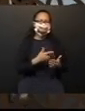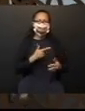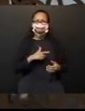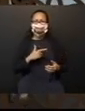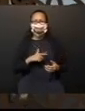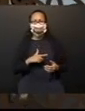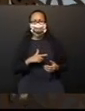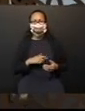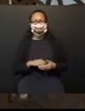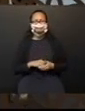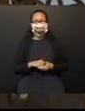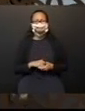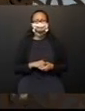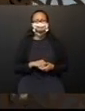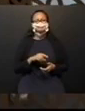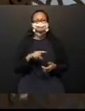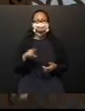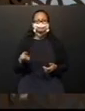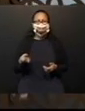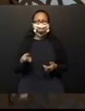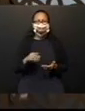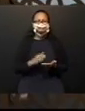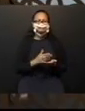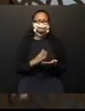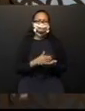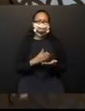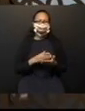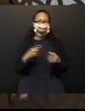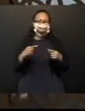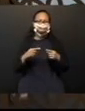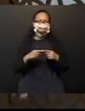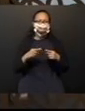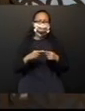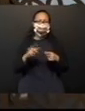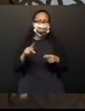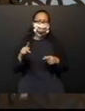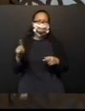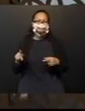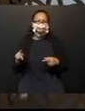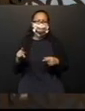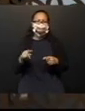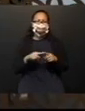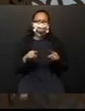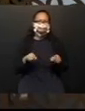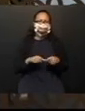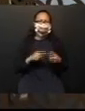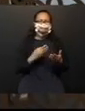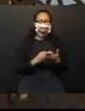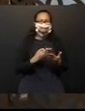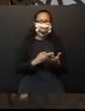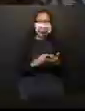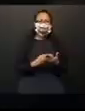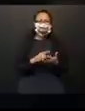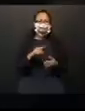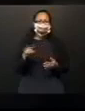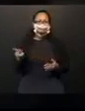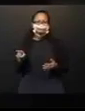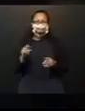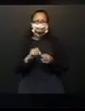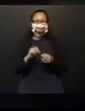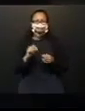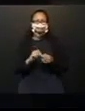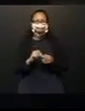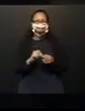caderno que vocês já separaram, que já combinaram com a professora aí da sala. Então, vocês vão fazer no caderno